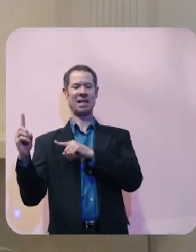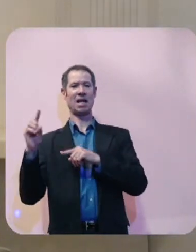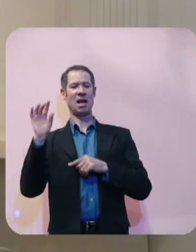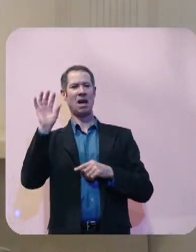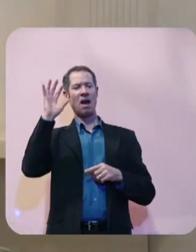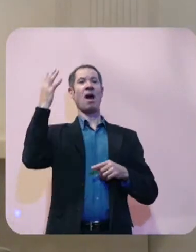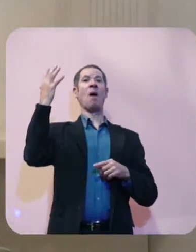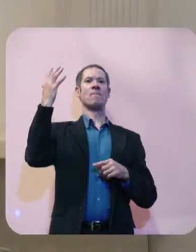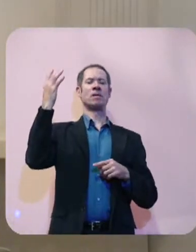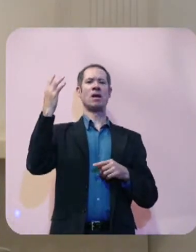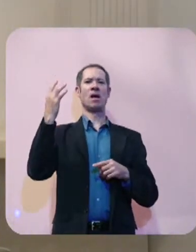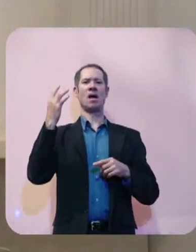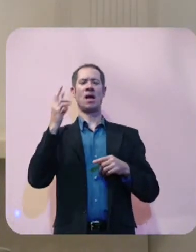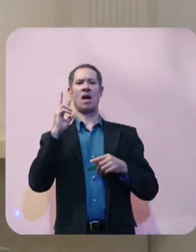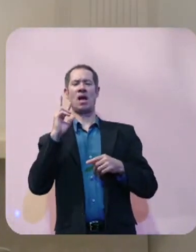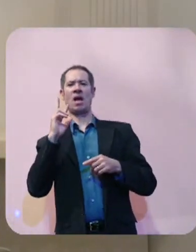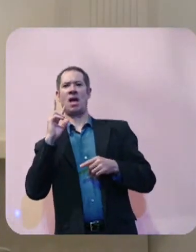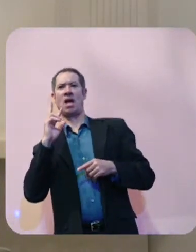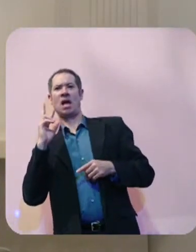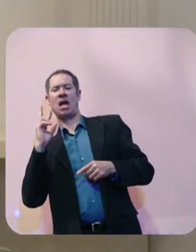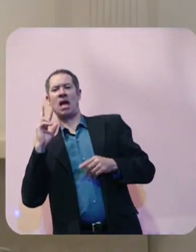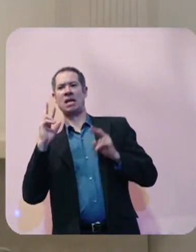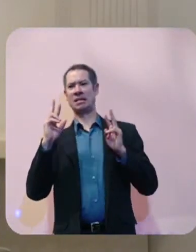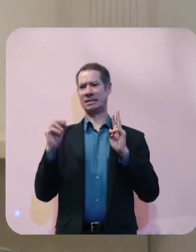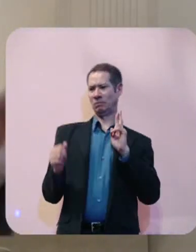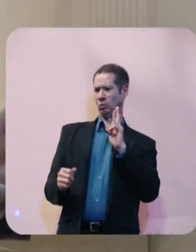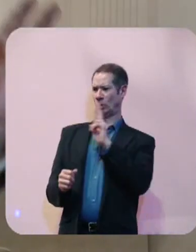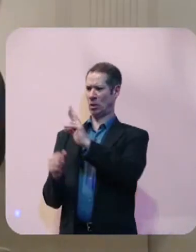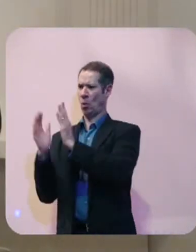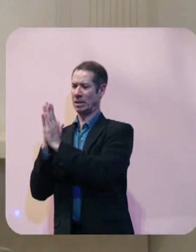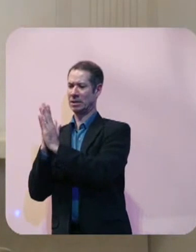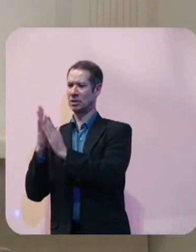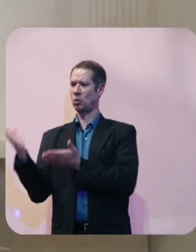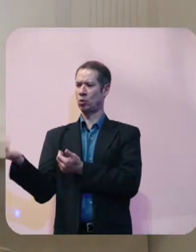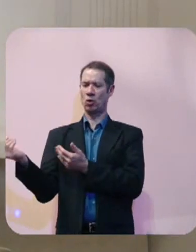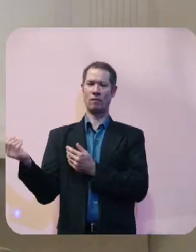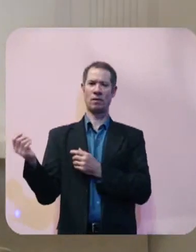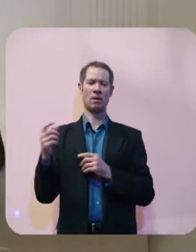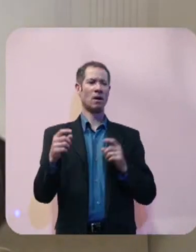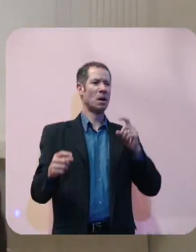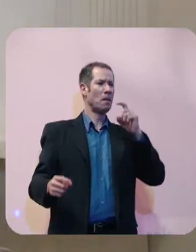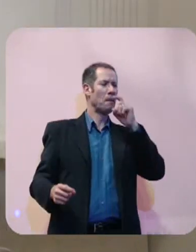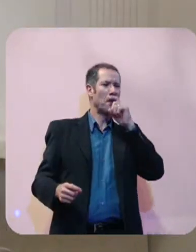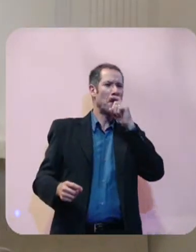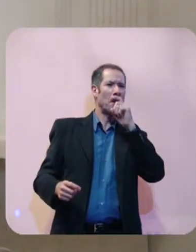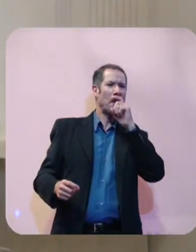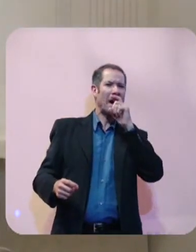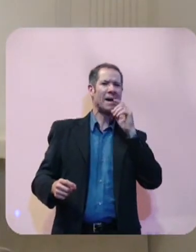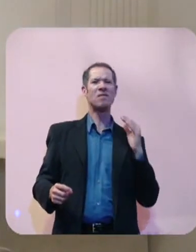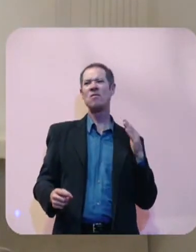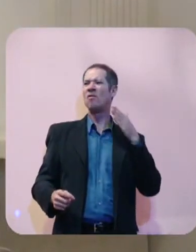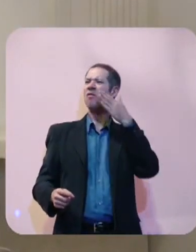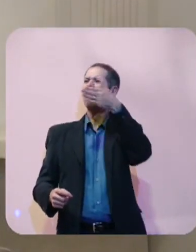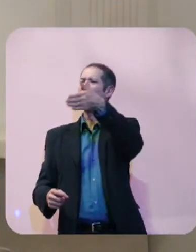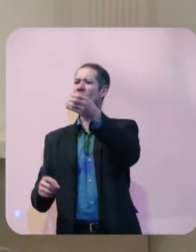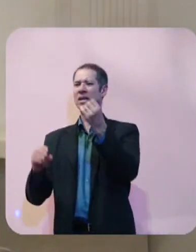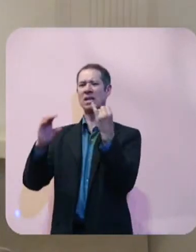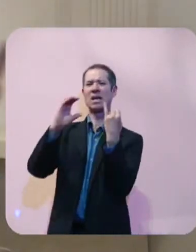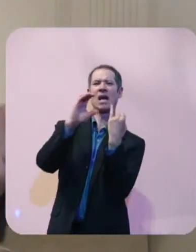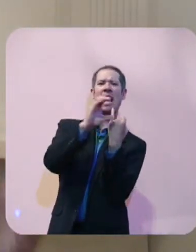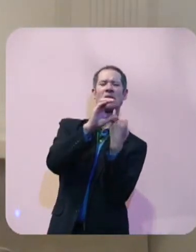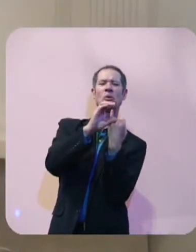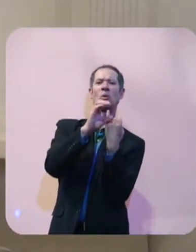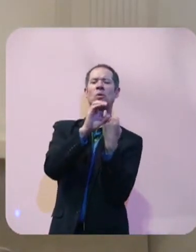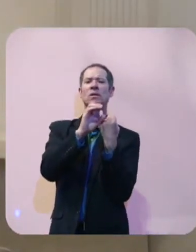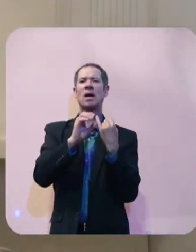repente, respondendo àquela oração daquele jovem, aquele pai apareceu lá na casa de recuperação. E ele